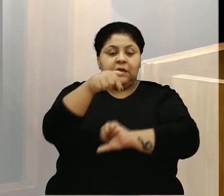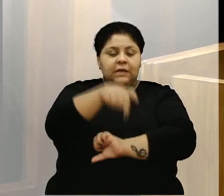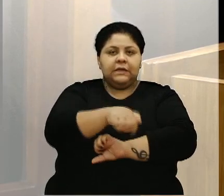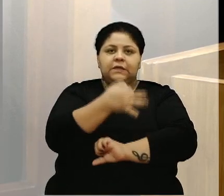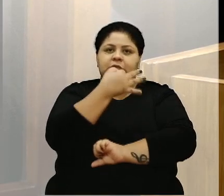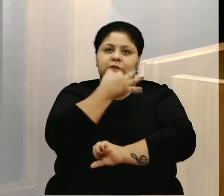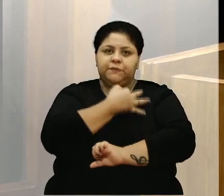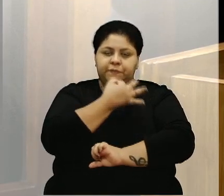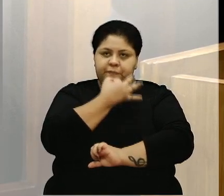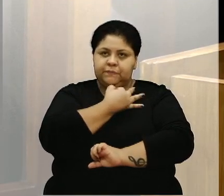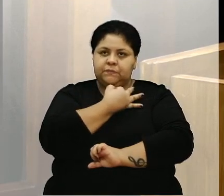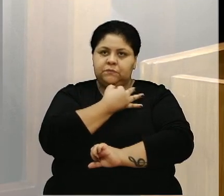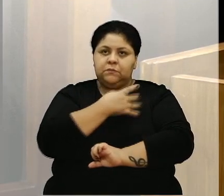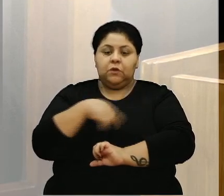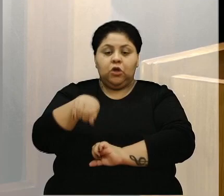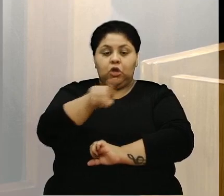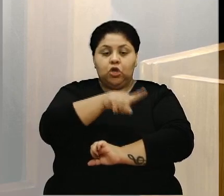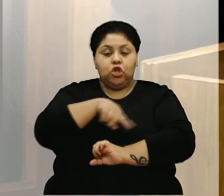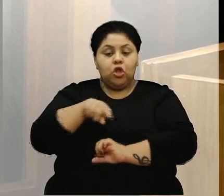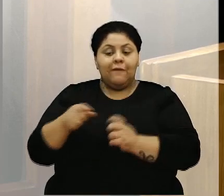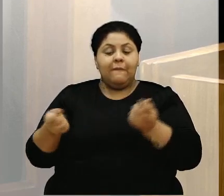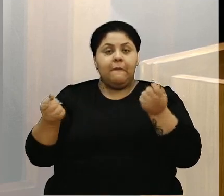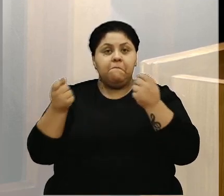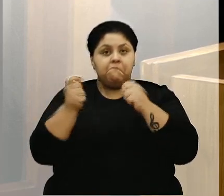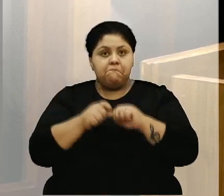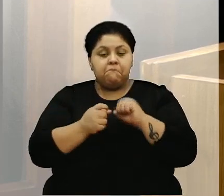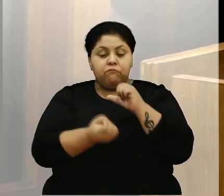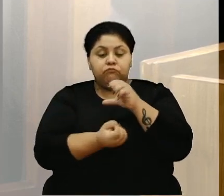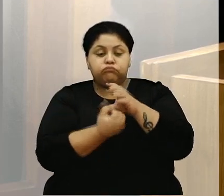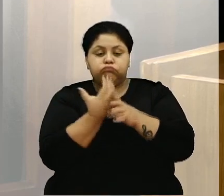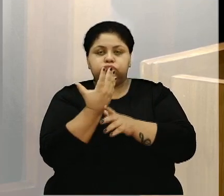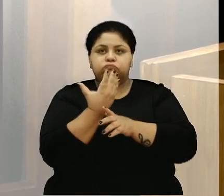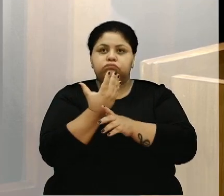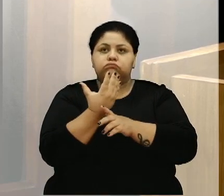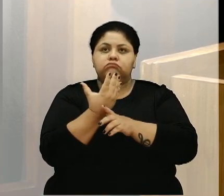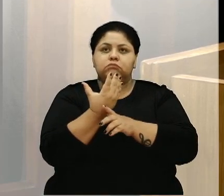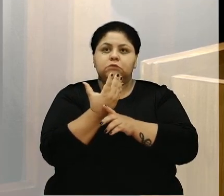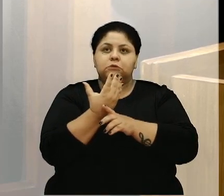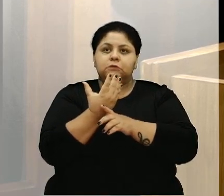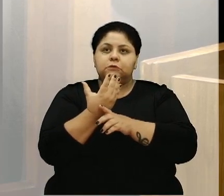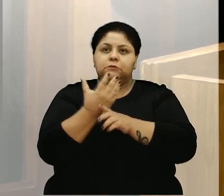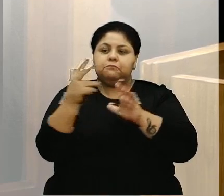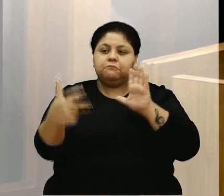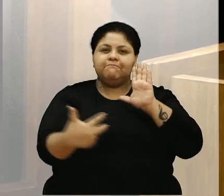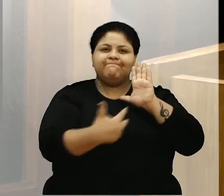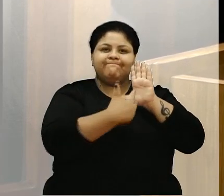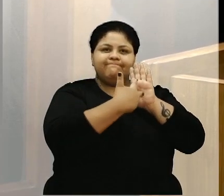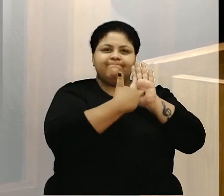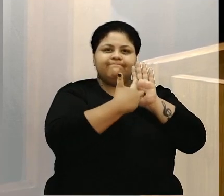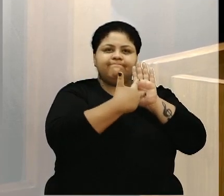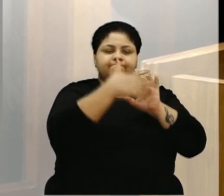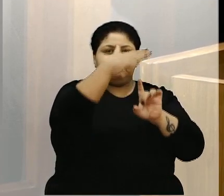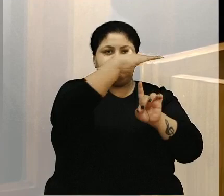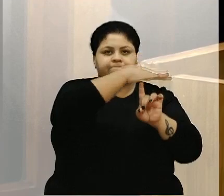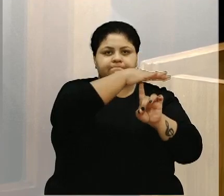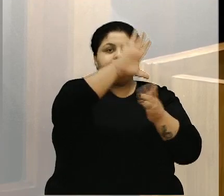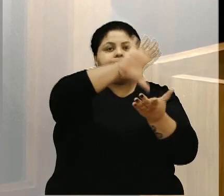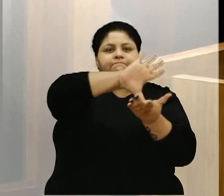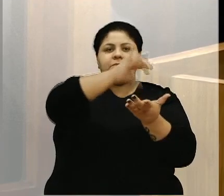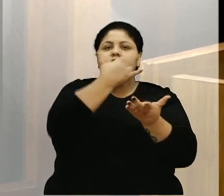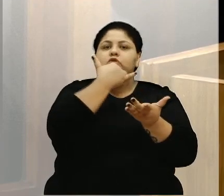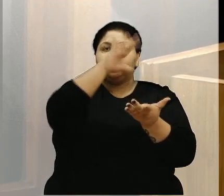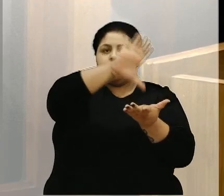Sul, que nós precisamos criar atrativo nas nossas praças. Caxias do Sul